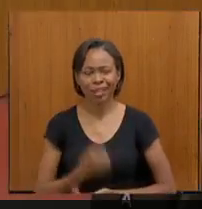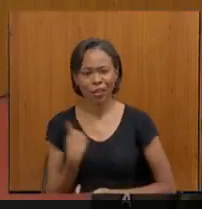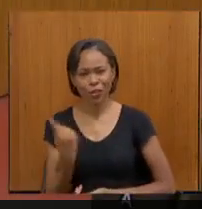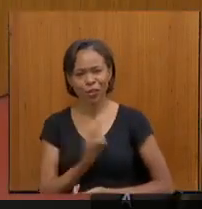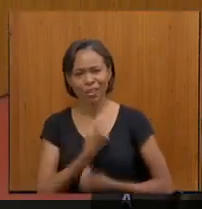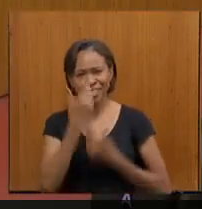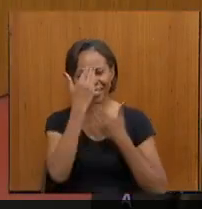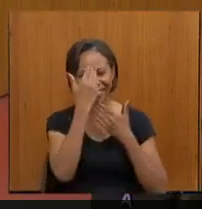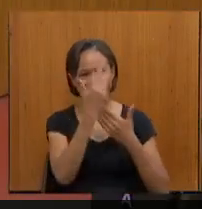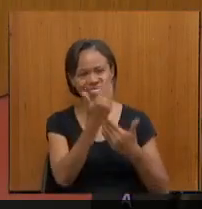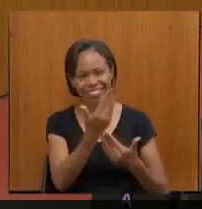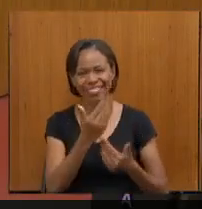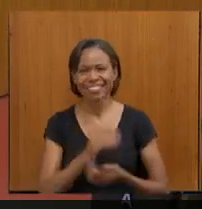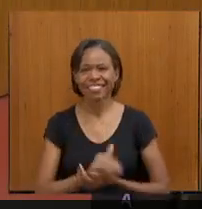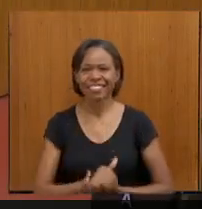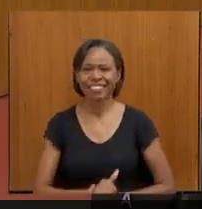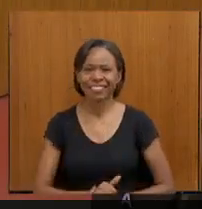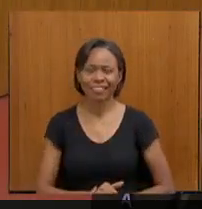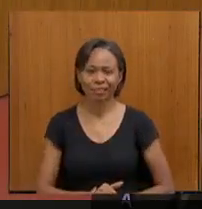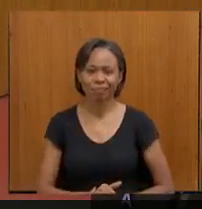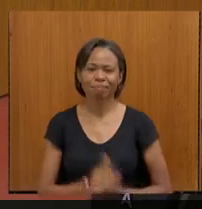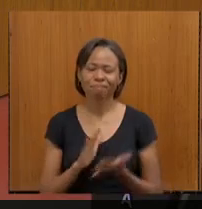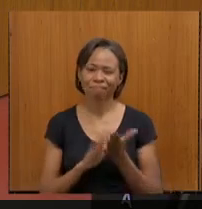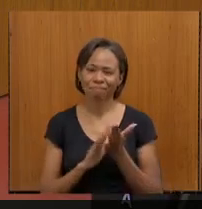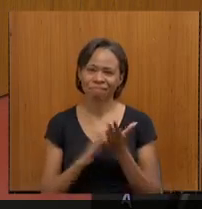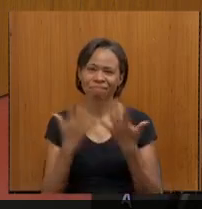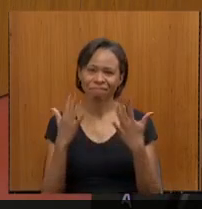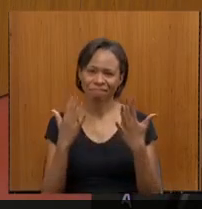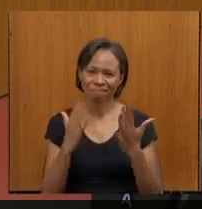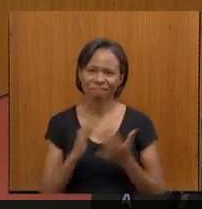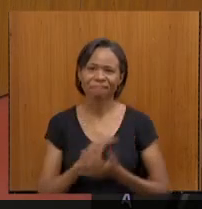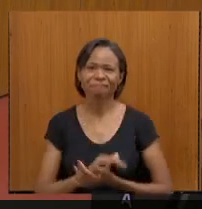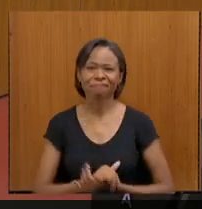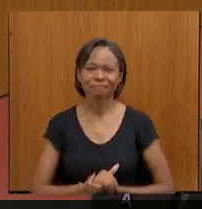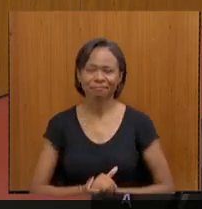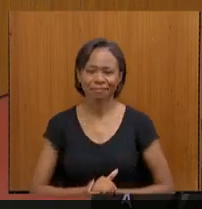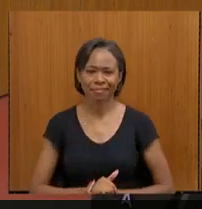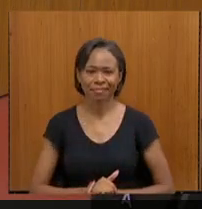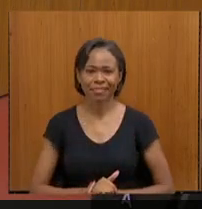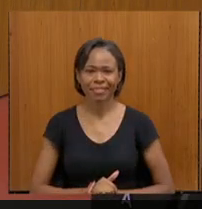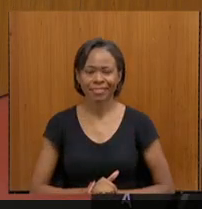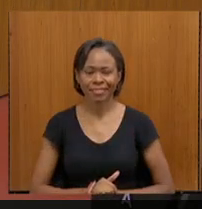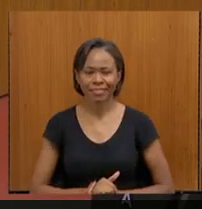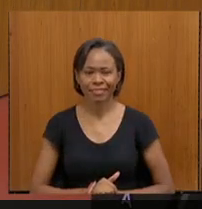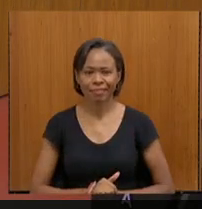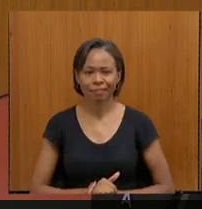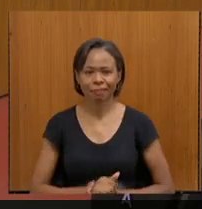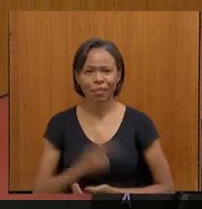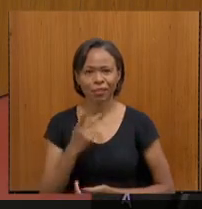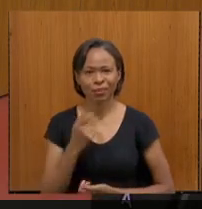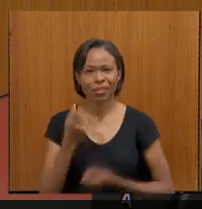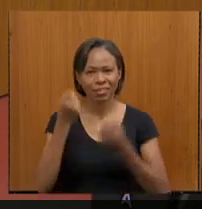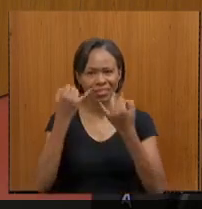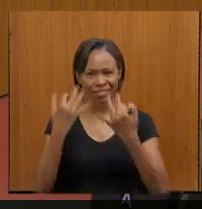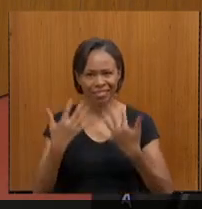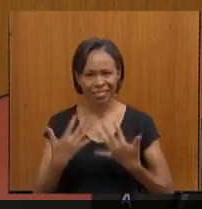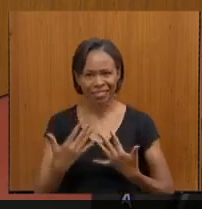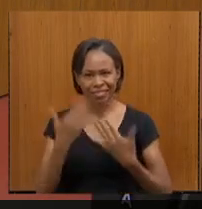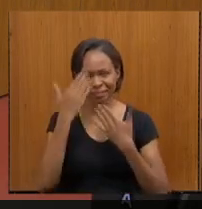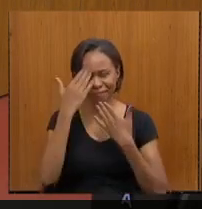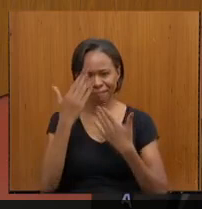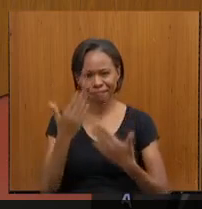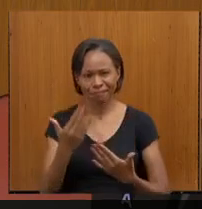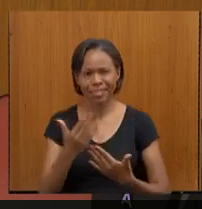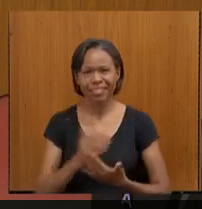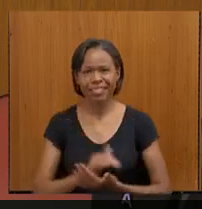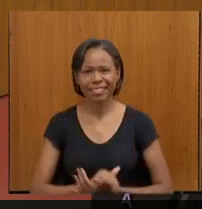agradecemos o parabéns né Praça pela fala pela